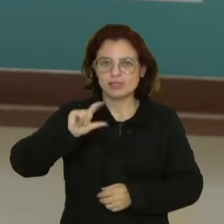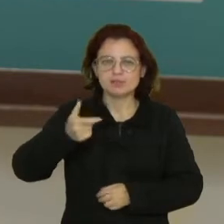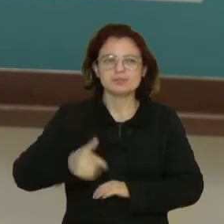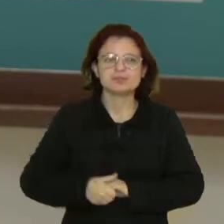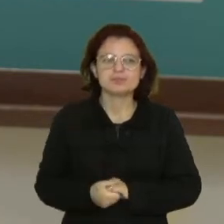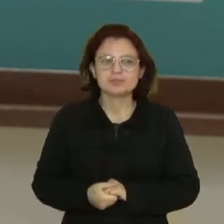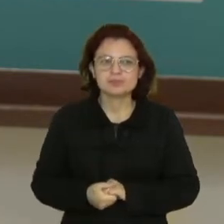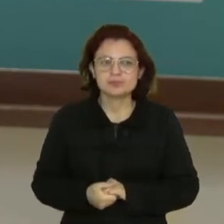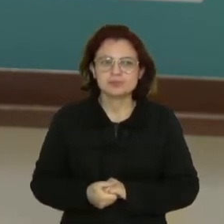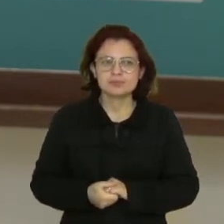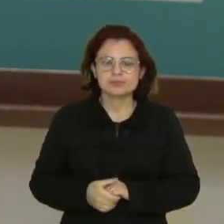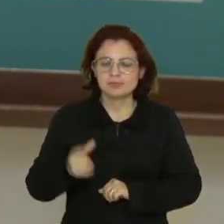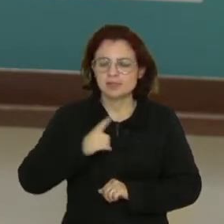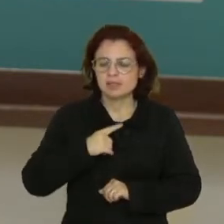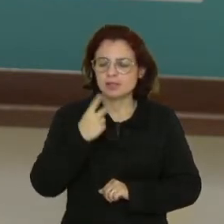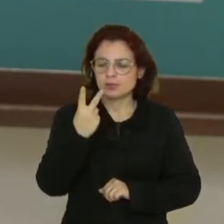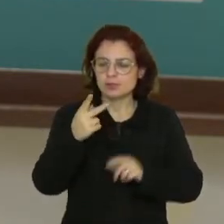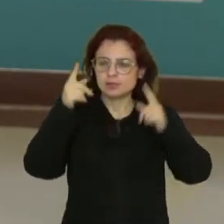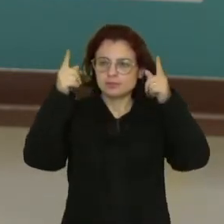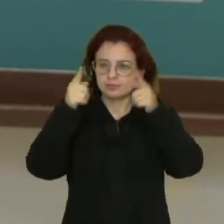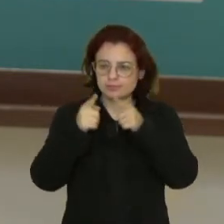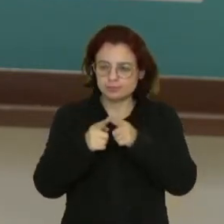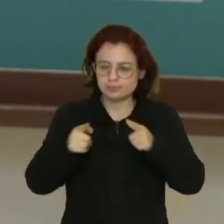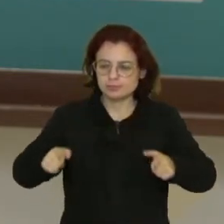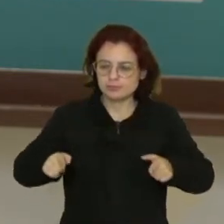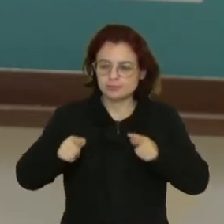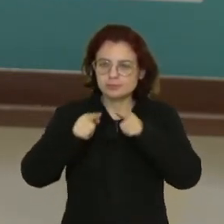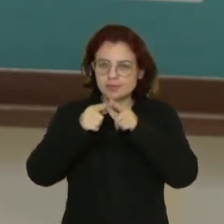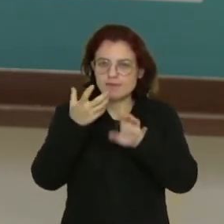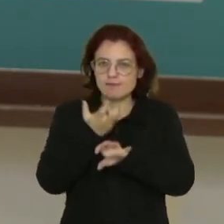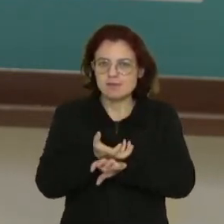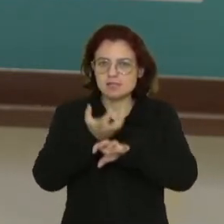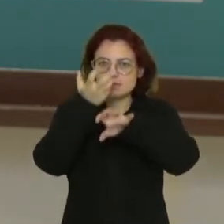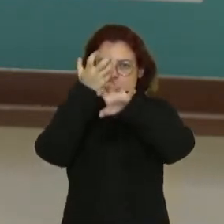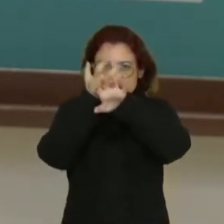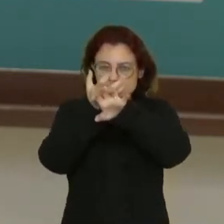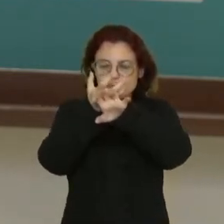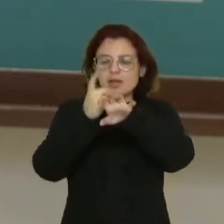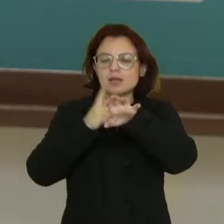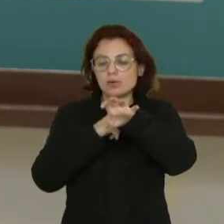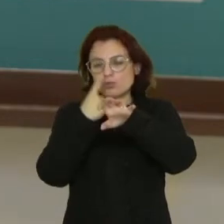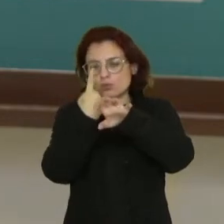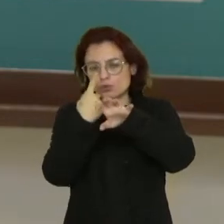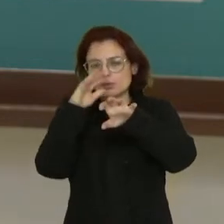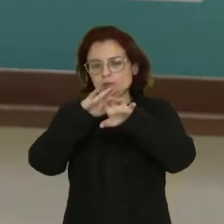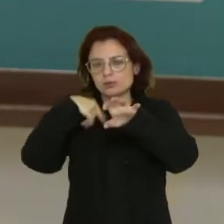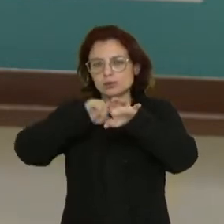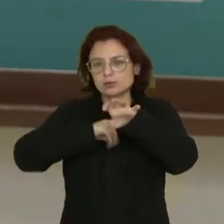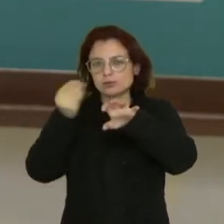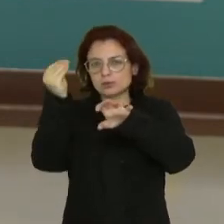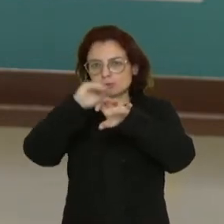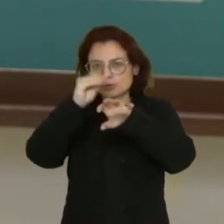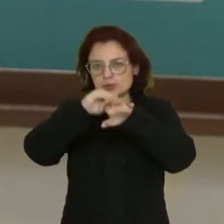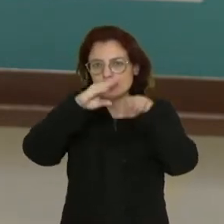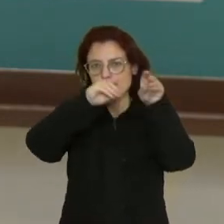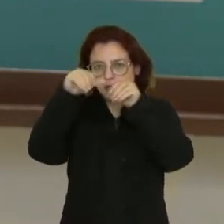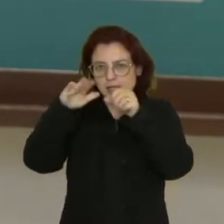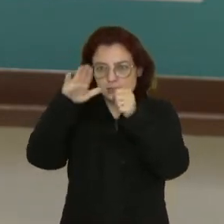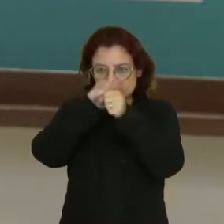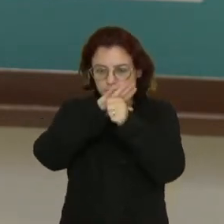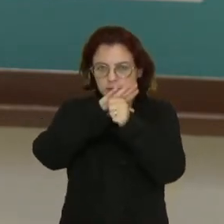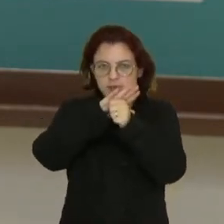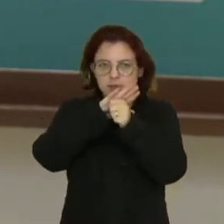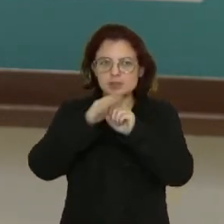formada por 2 cones de vidro ou como tá aqui ó e os lados a gente tem areia ela